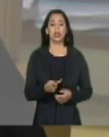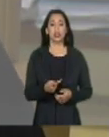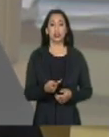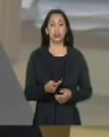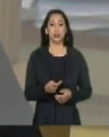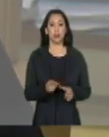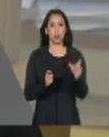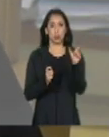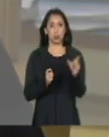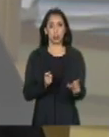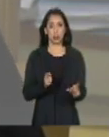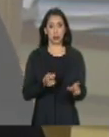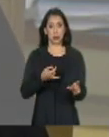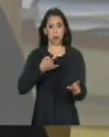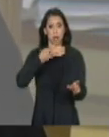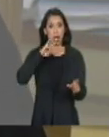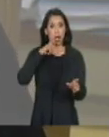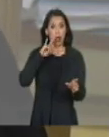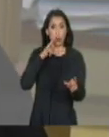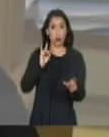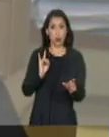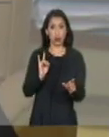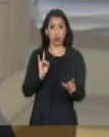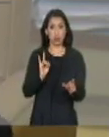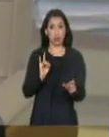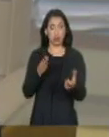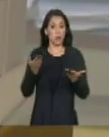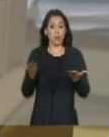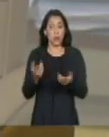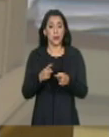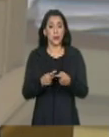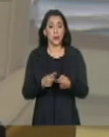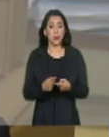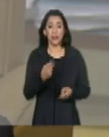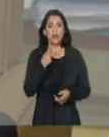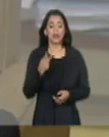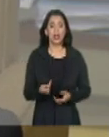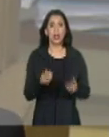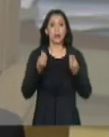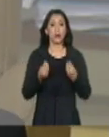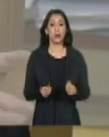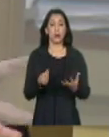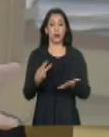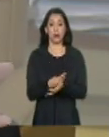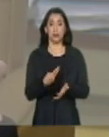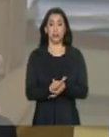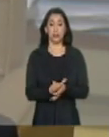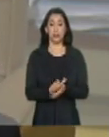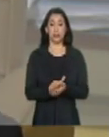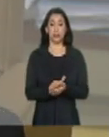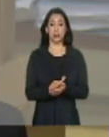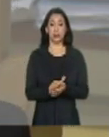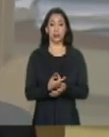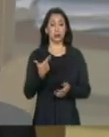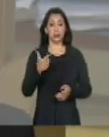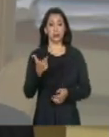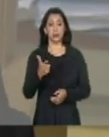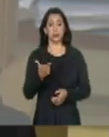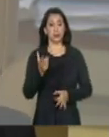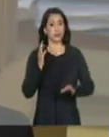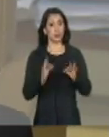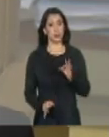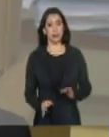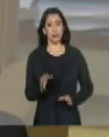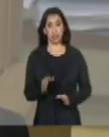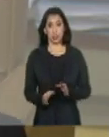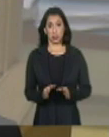sujeito alcoólatra. Porque fora daí, temos que dizer que era um inimputável. Porque fora daí não se justifica.